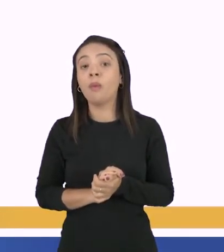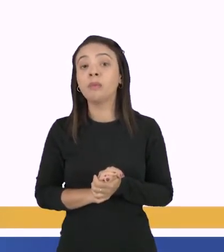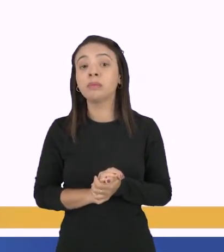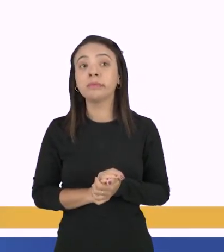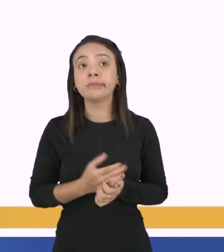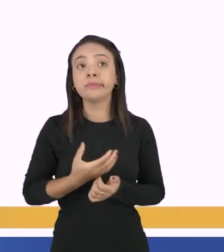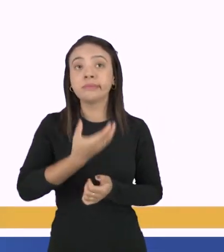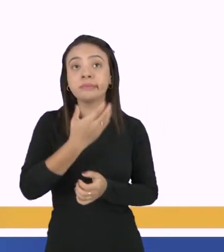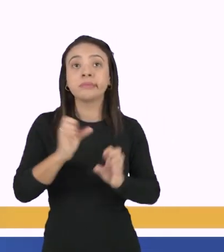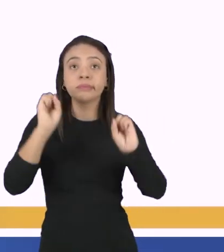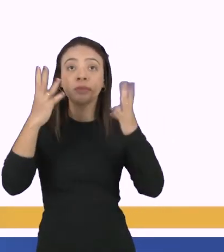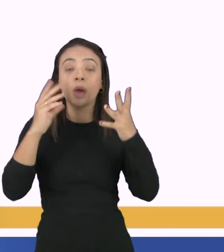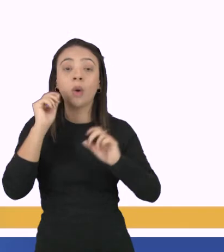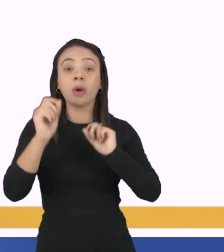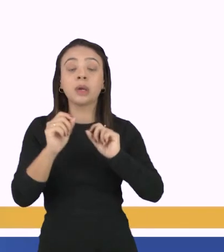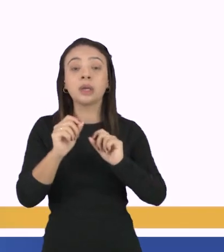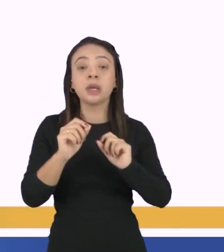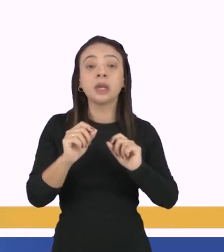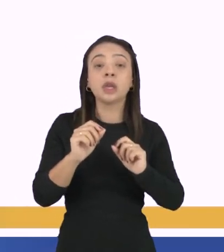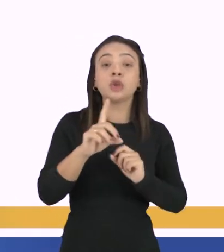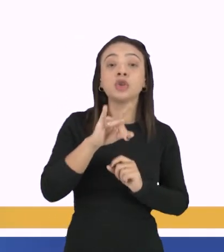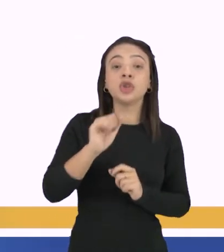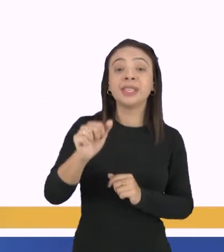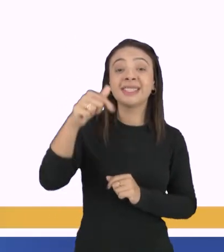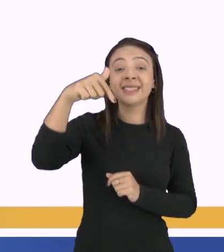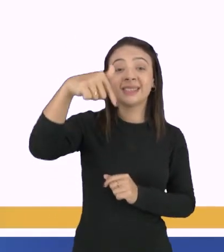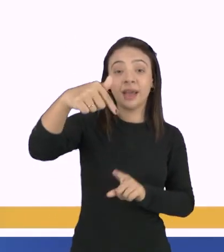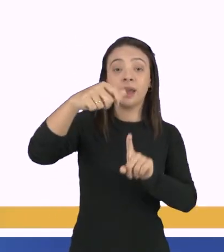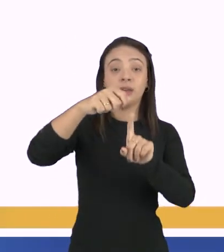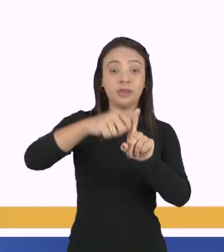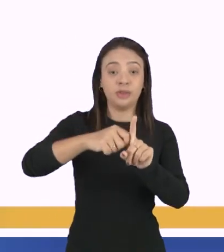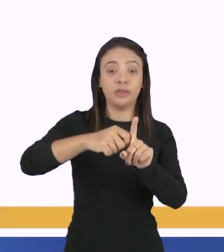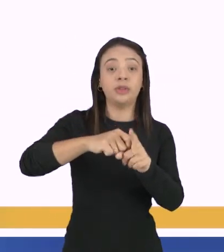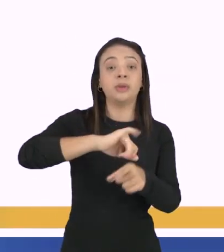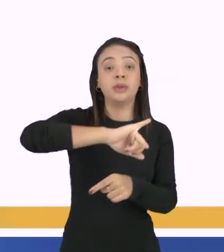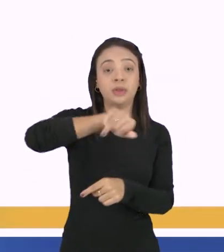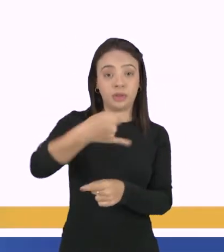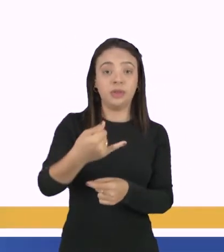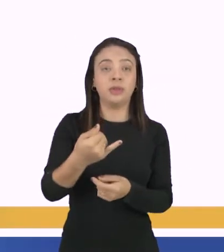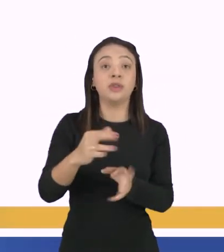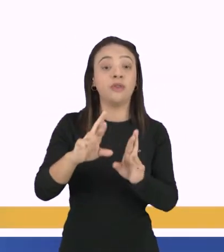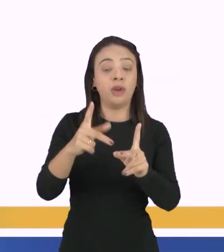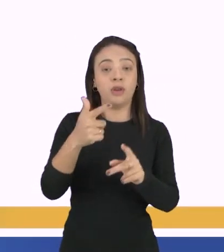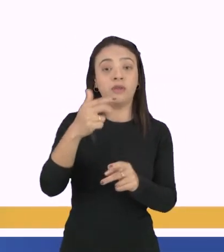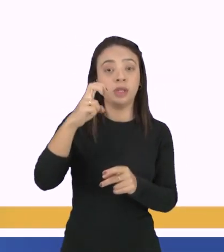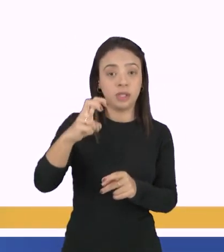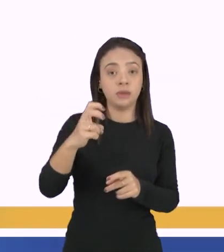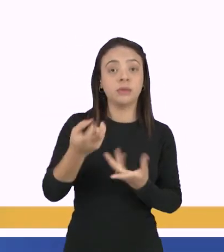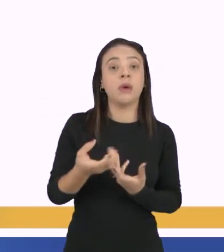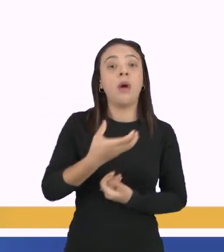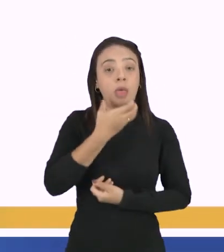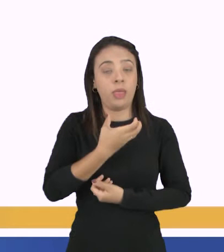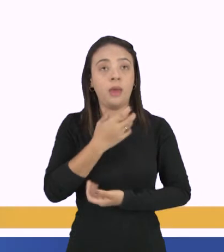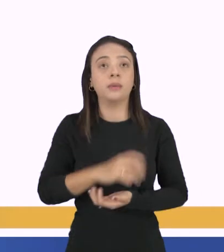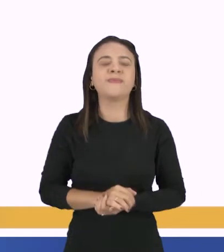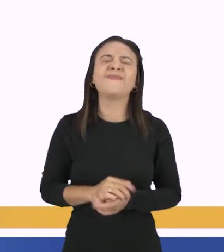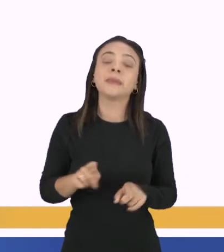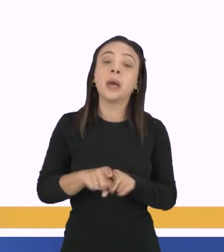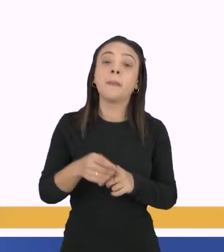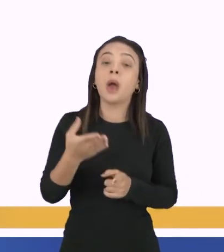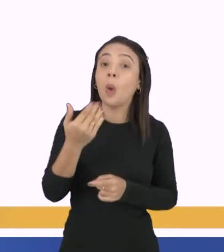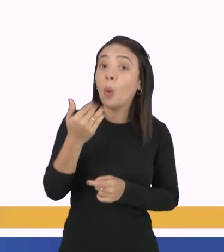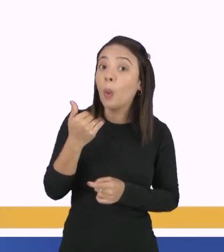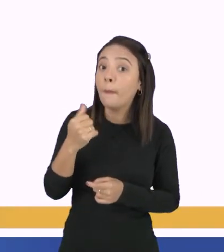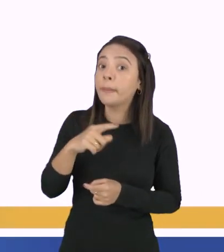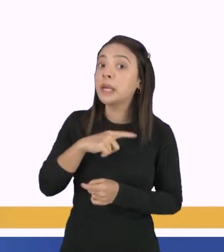só no dia 7 de janeiro, diferente aí do 25 de dezembro que todo mundo comemora, né? Além disso, os pratos servidos na